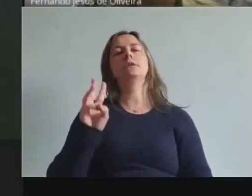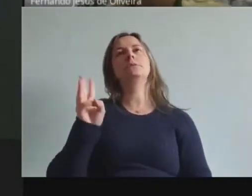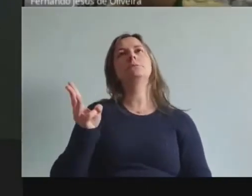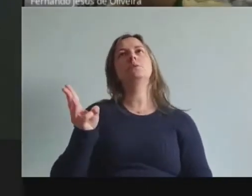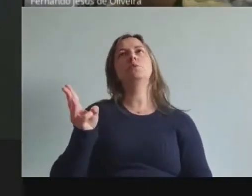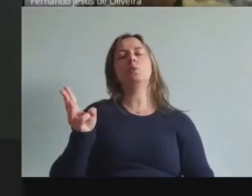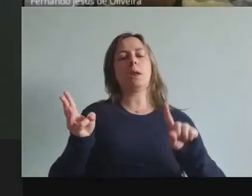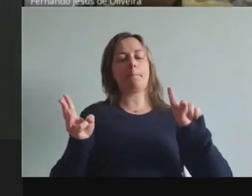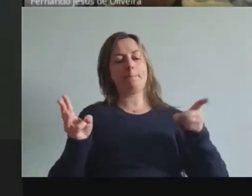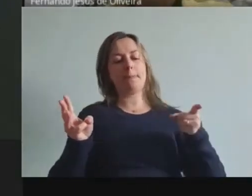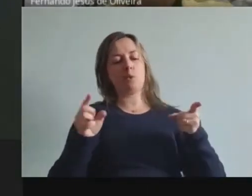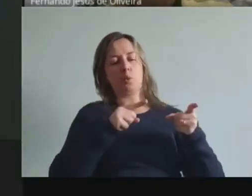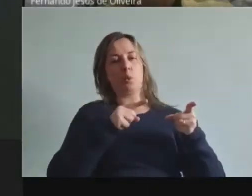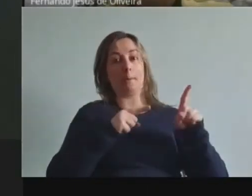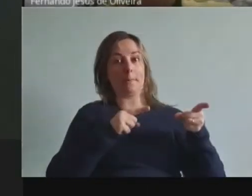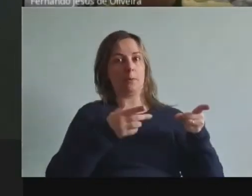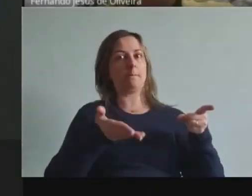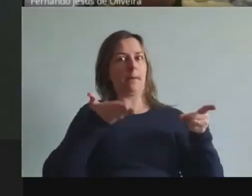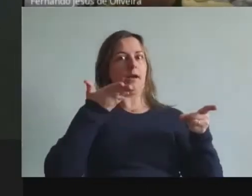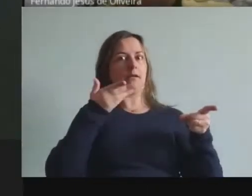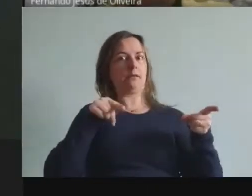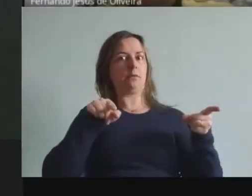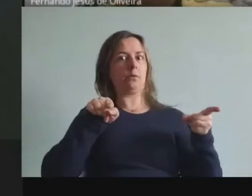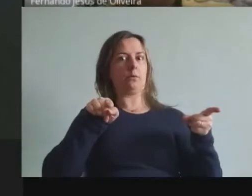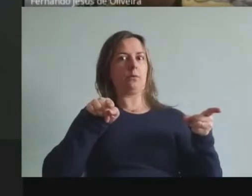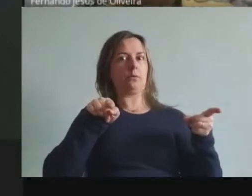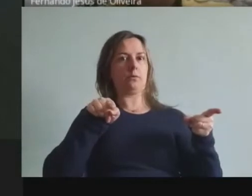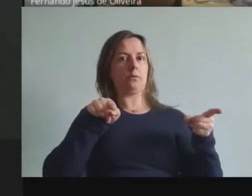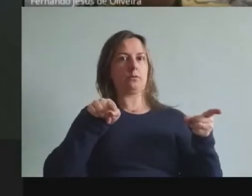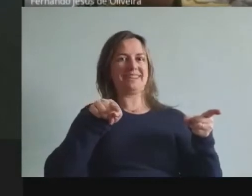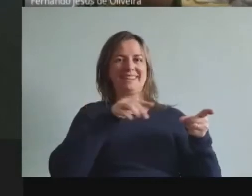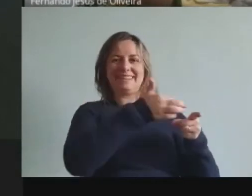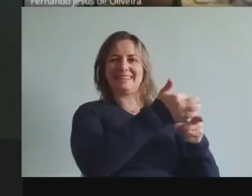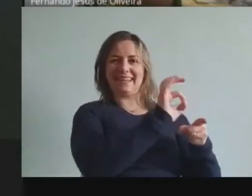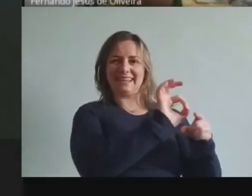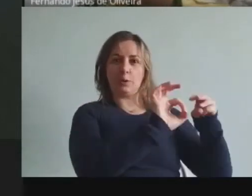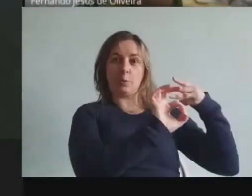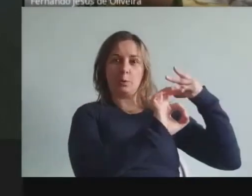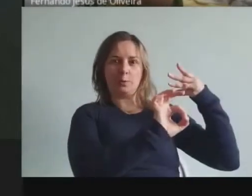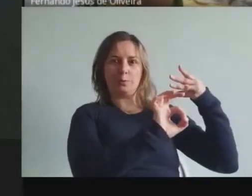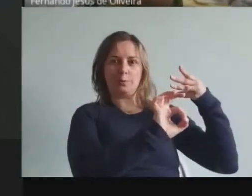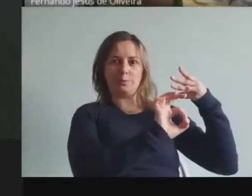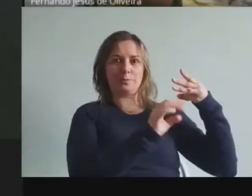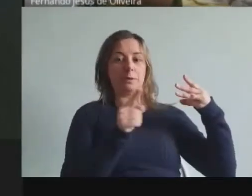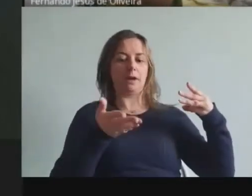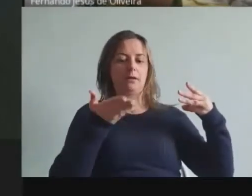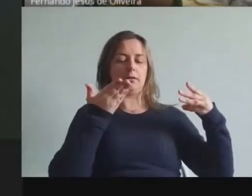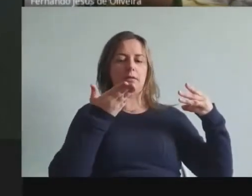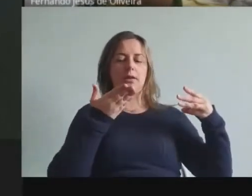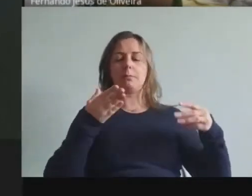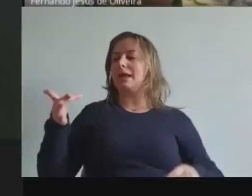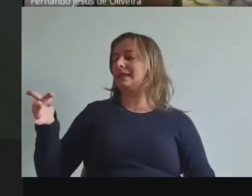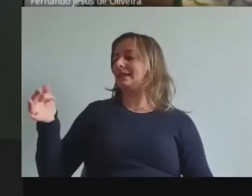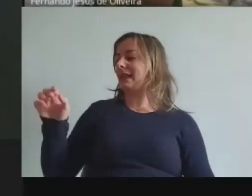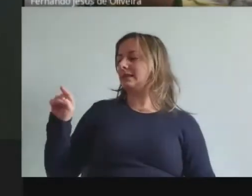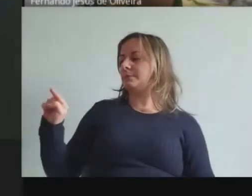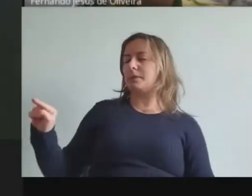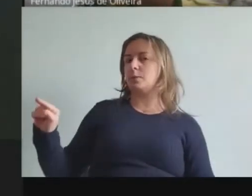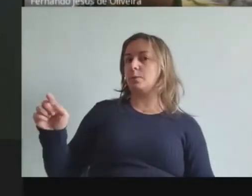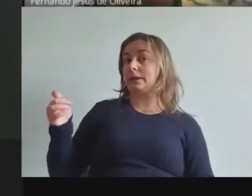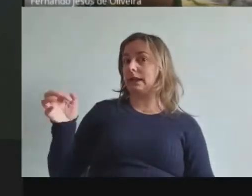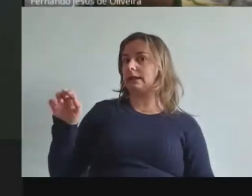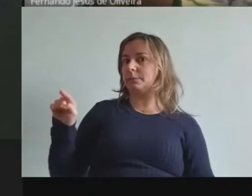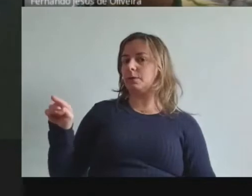é maior do que 1.000, maior do que 10 ao cubo, que é 1.000, e menor do que 10.000, 10 à